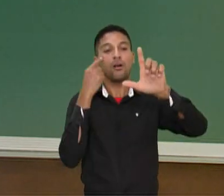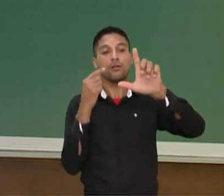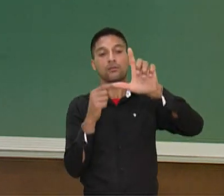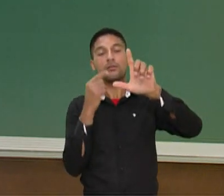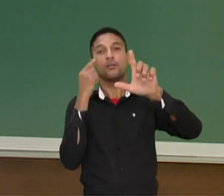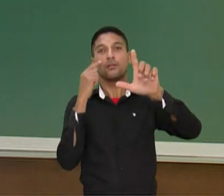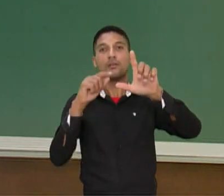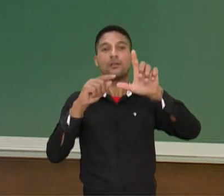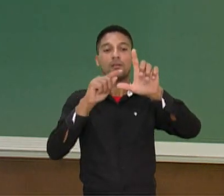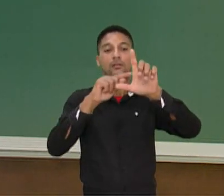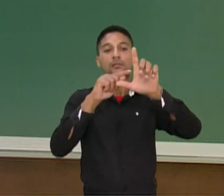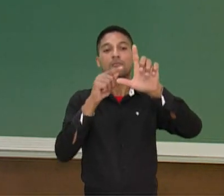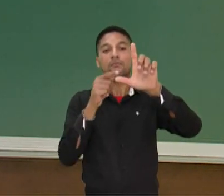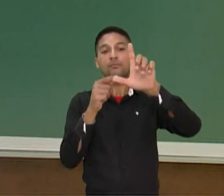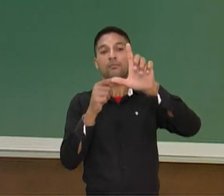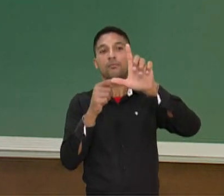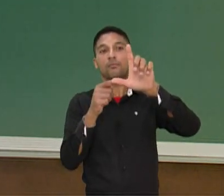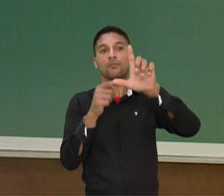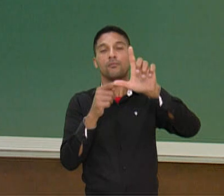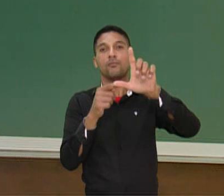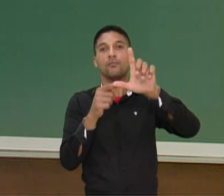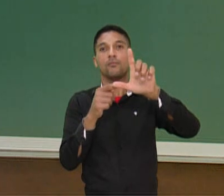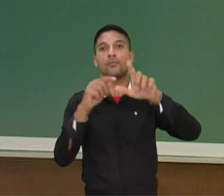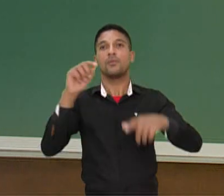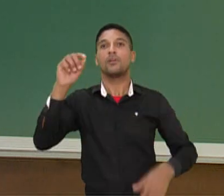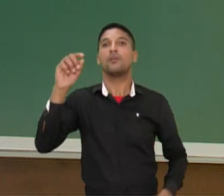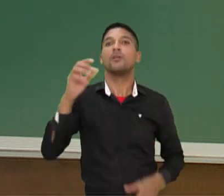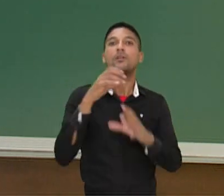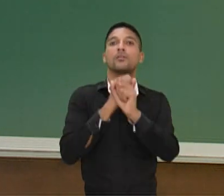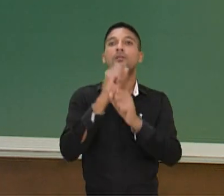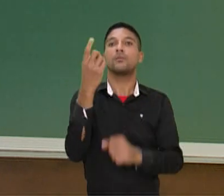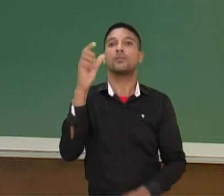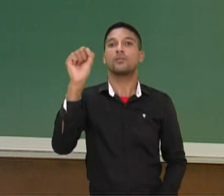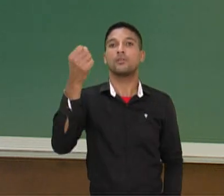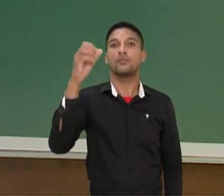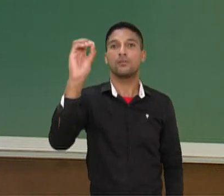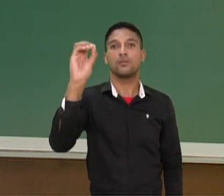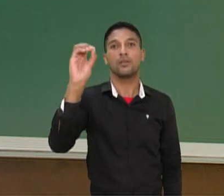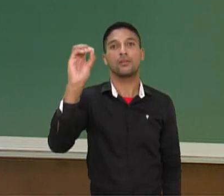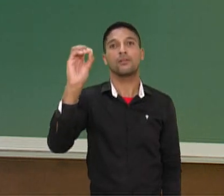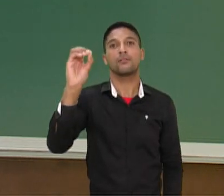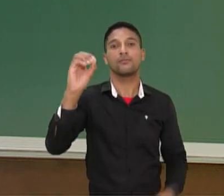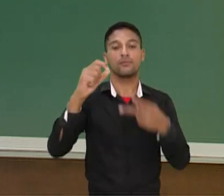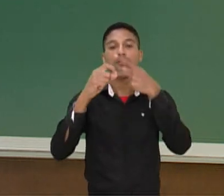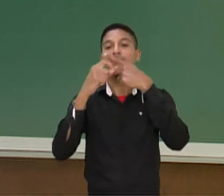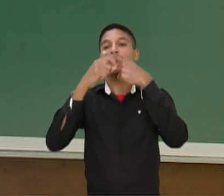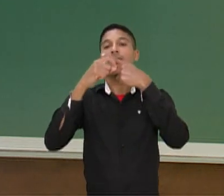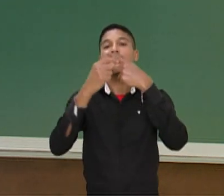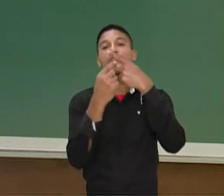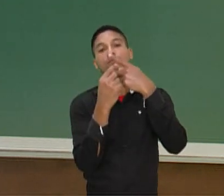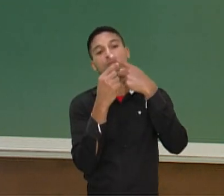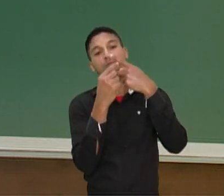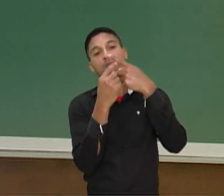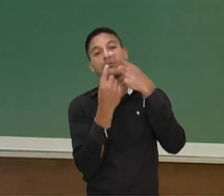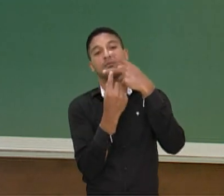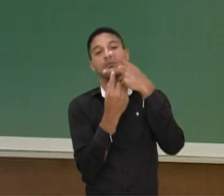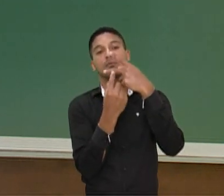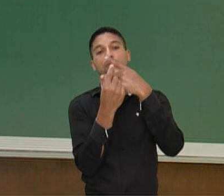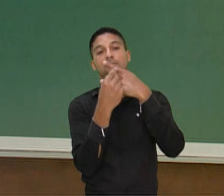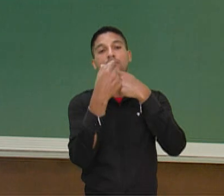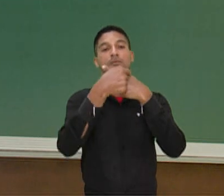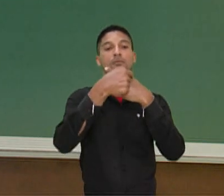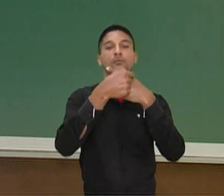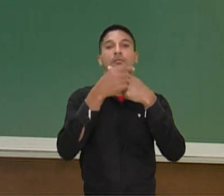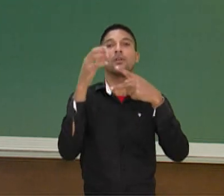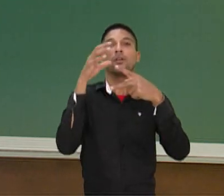lembrar? Suplementares são ângulos que somam 180 graus, um ângulo raso. O ângulo raso é um ângulo assim, ó,